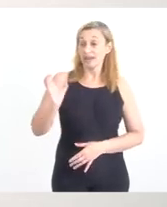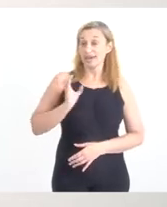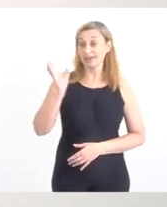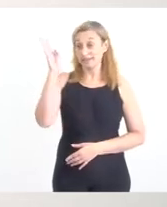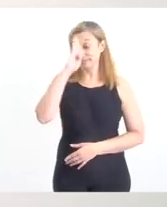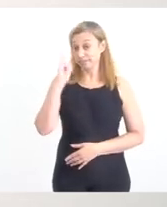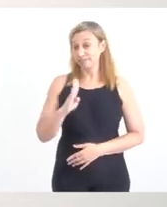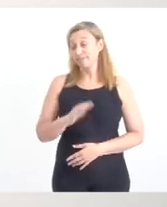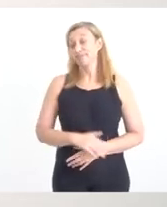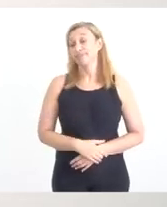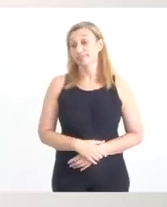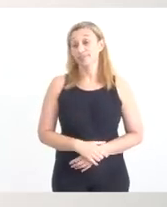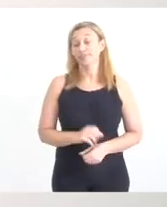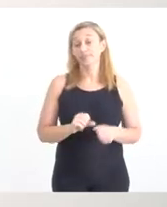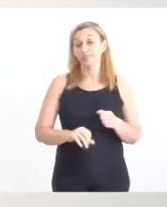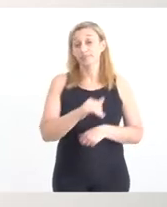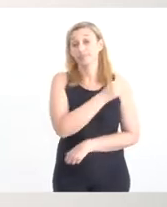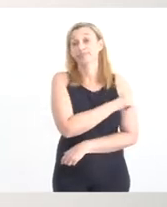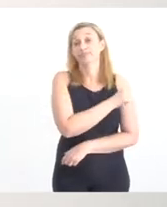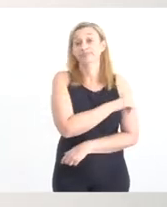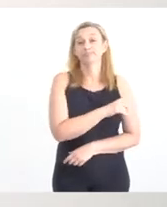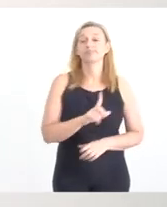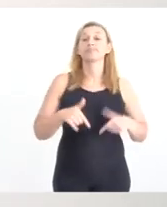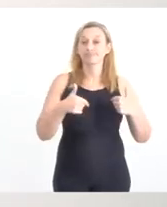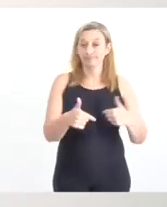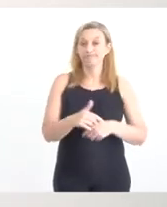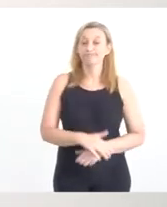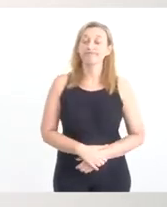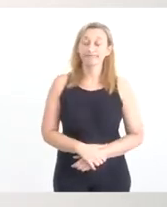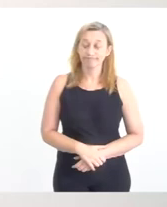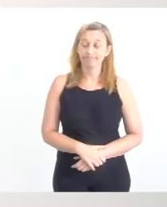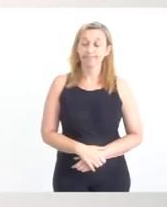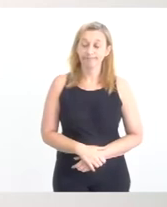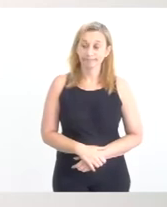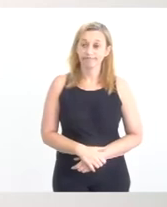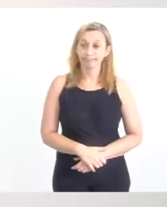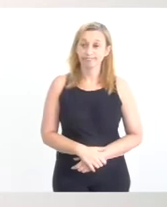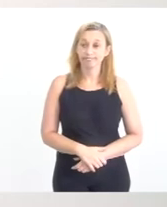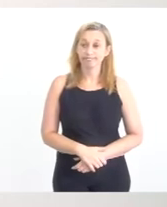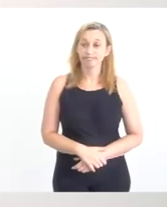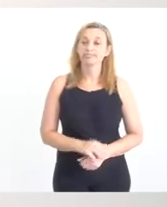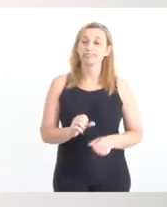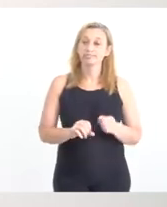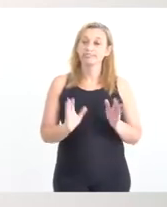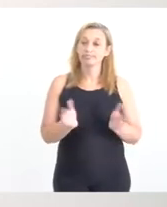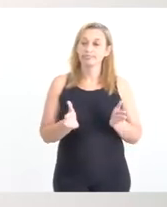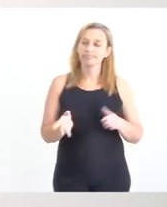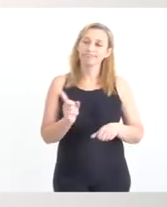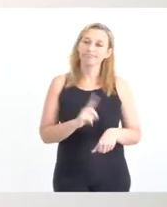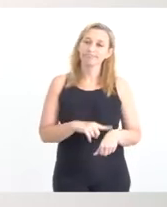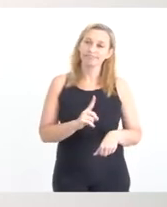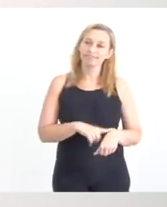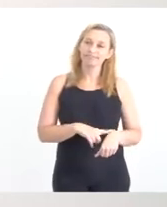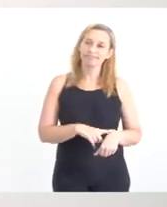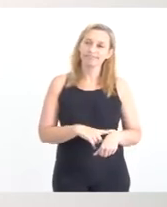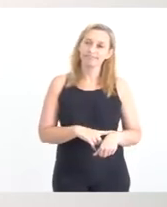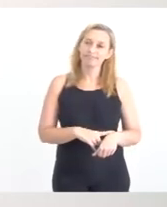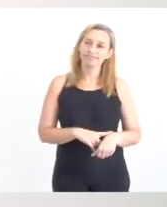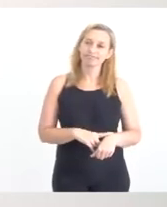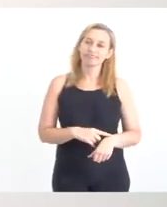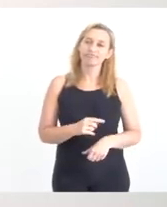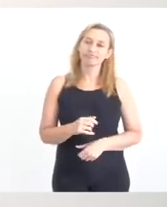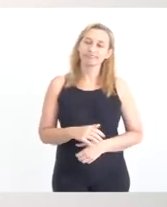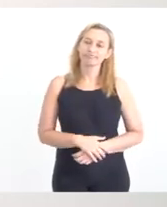e que fazem o Rio de Janeiro funcionar que fizeram agora nesse momento tão